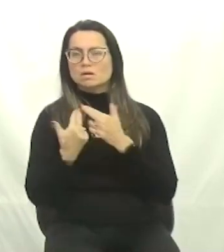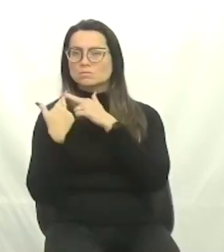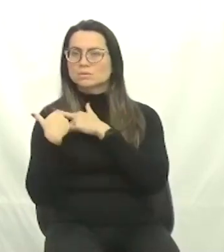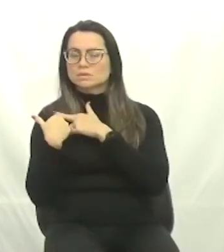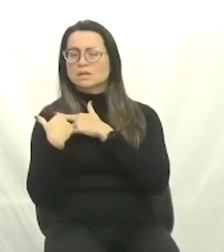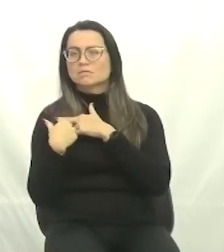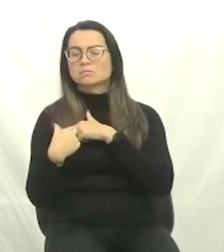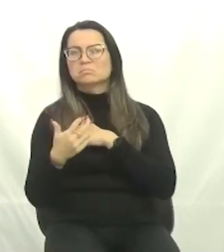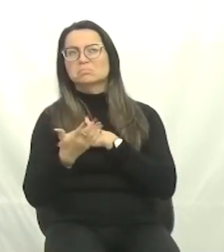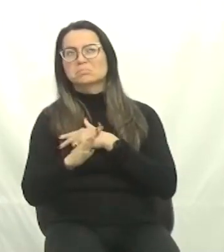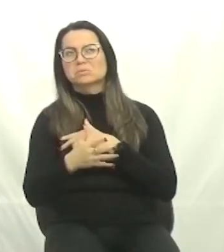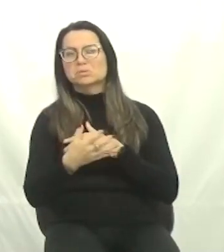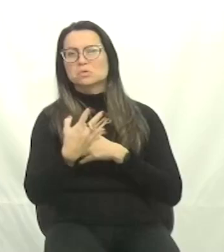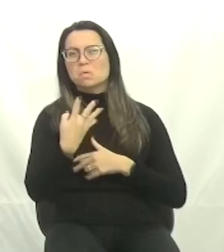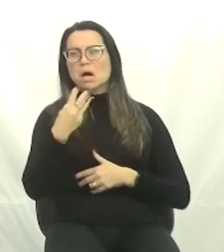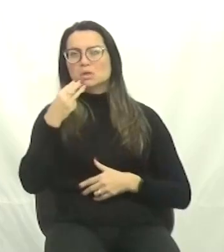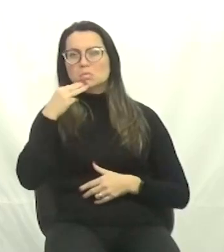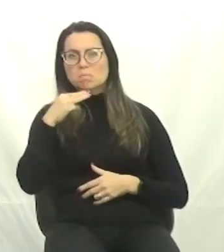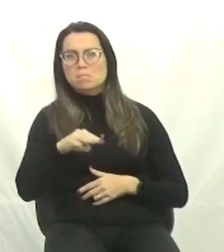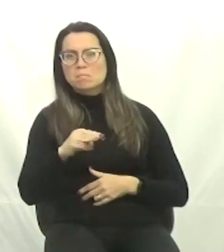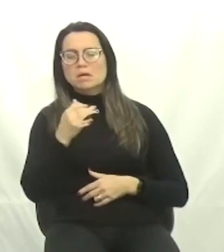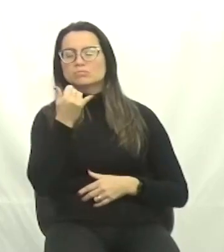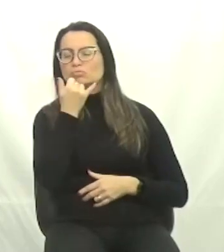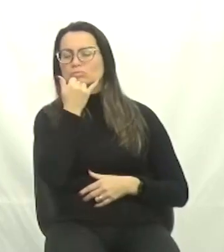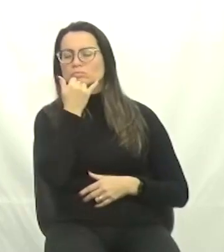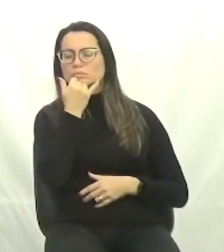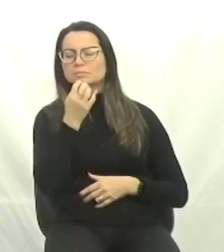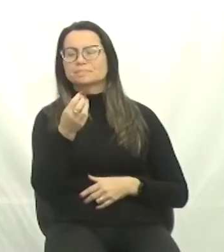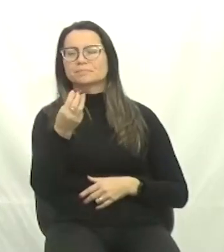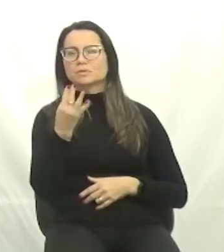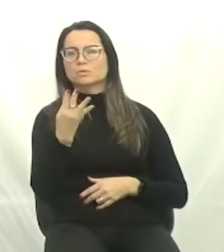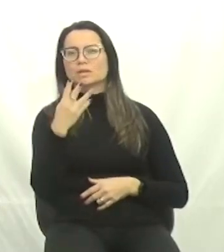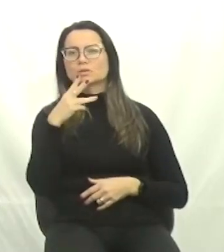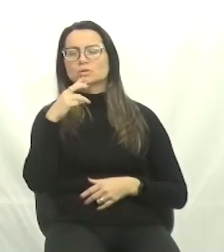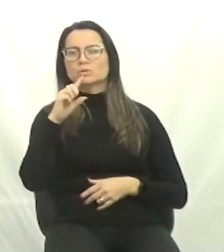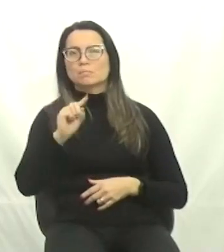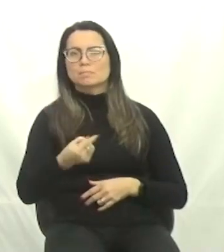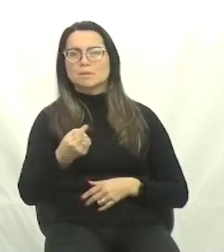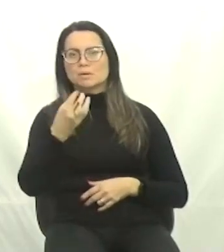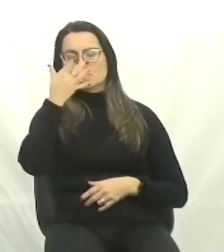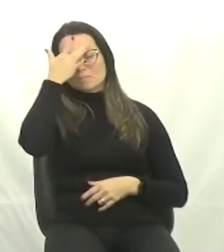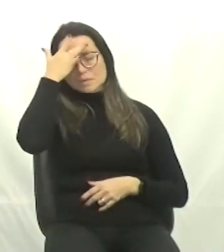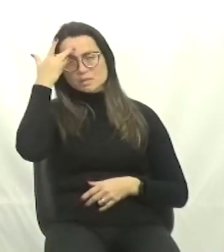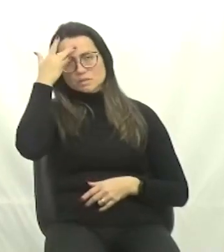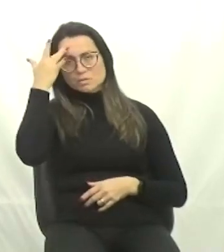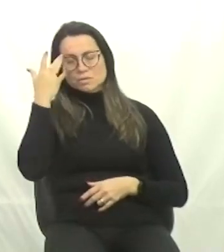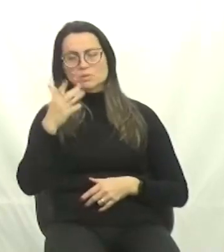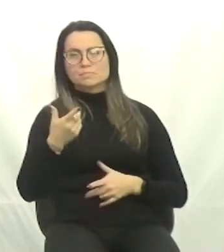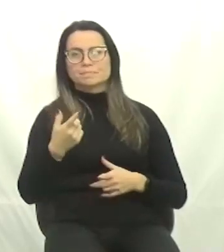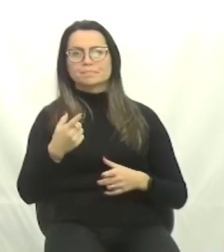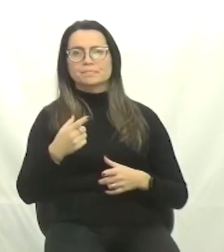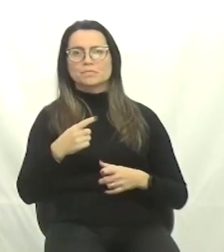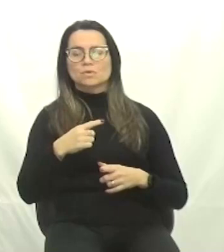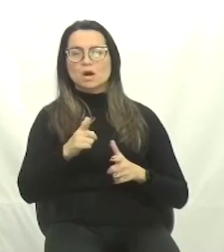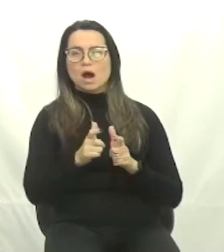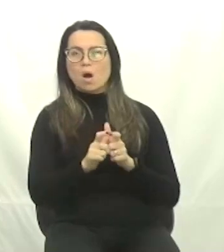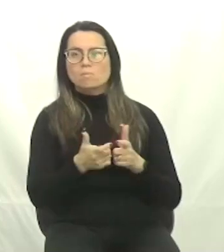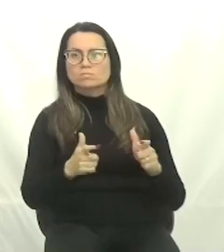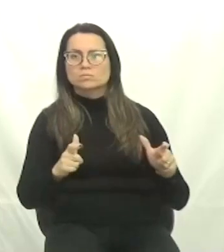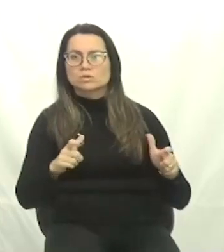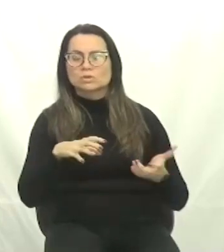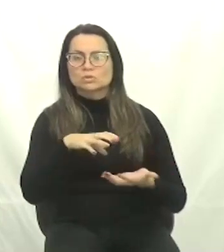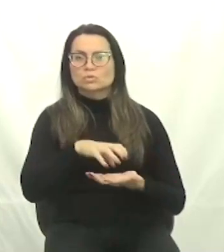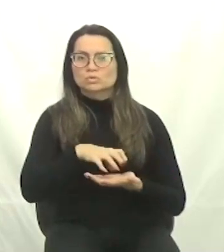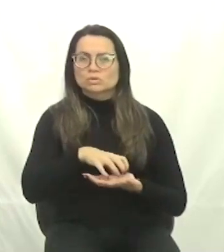no máximo, 4 mil pessoas, ou, em média, 3 mil pessoas. Tal ampliação das unidades ajudaria